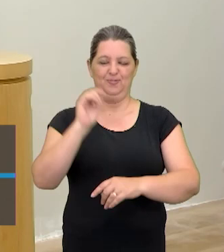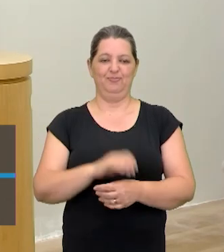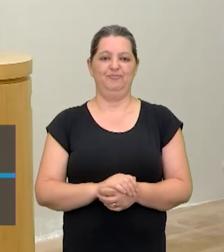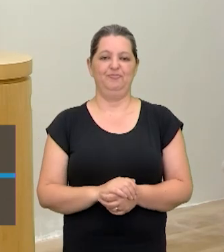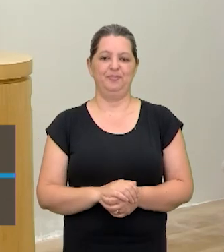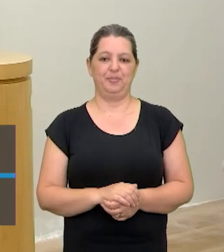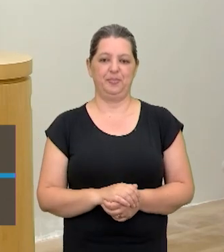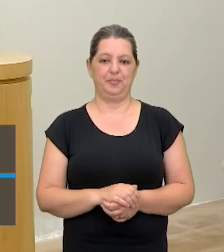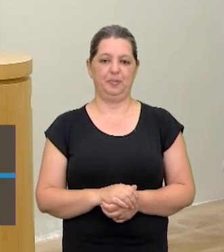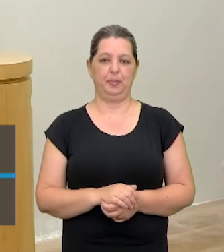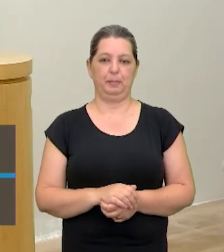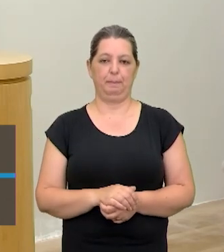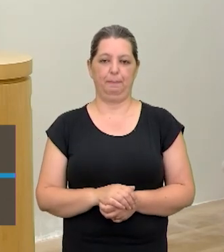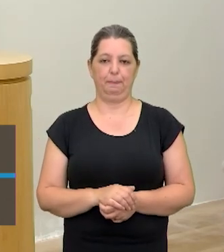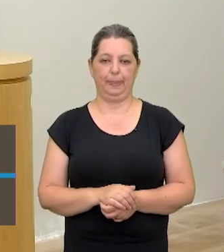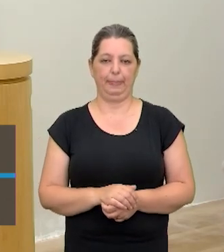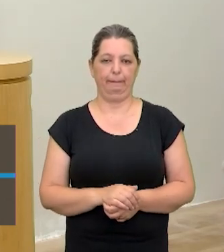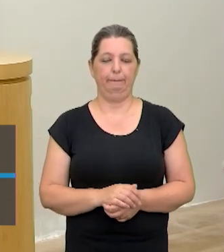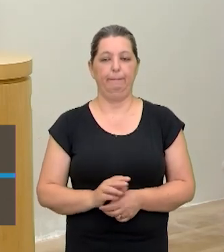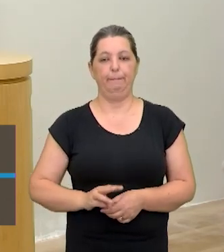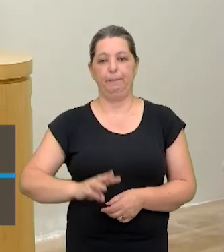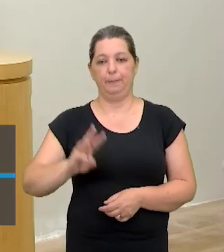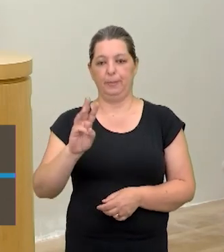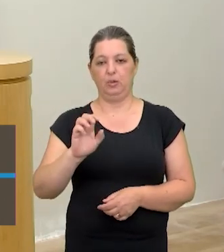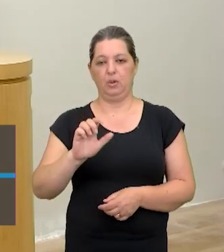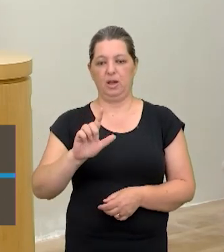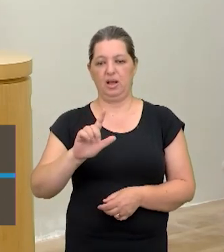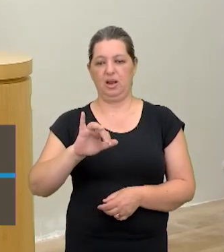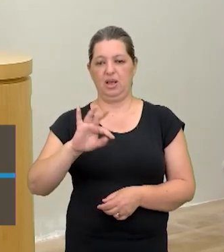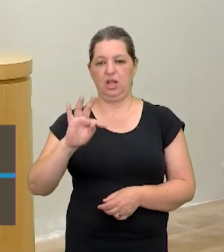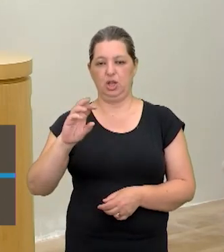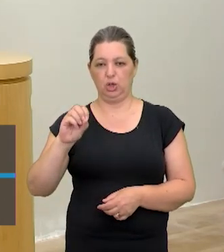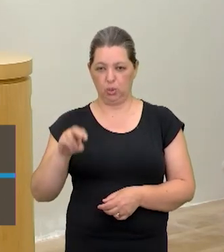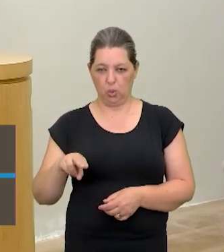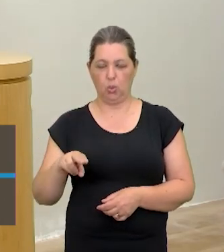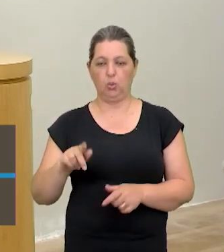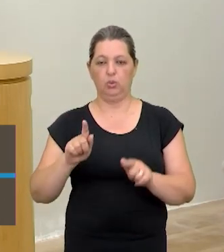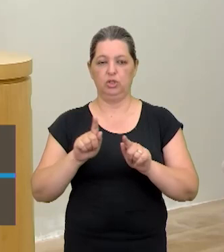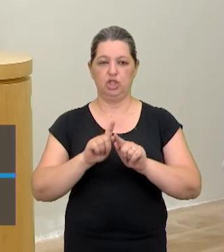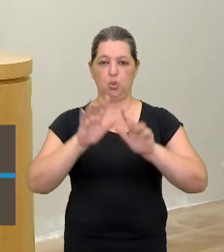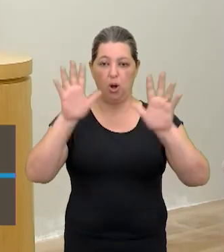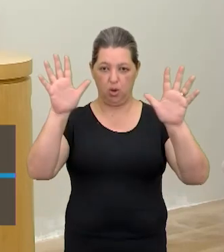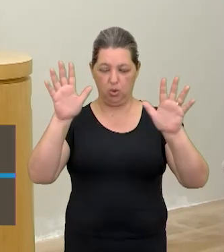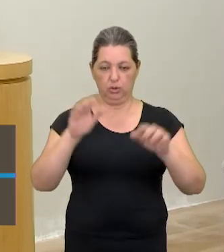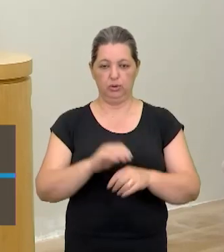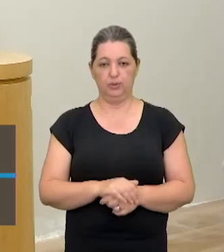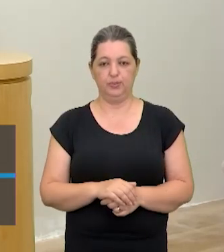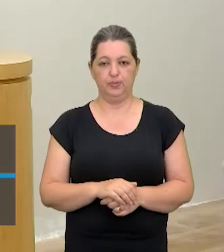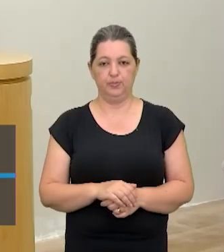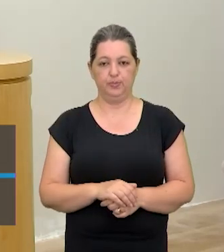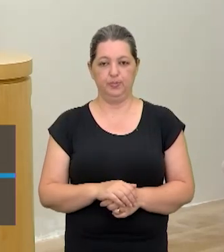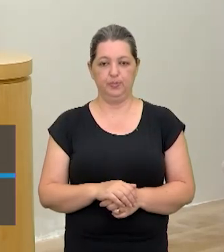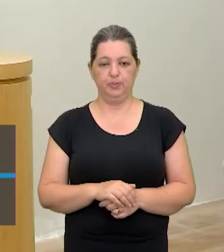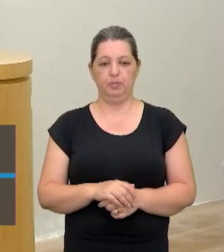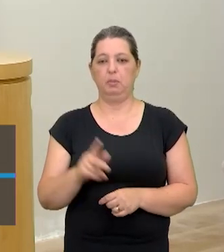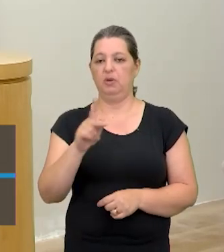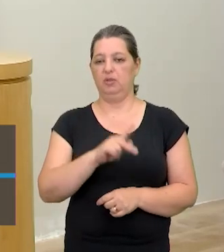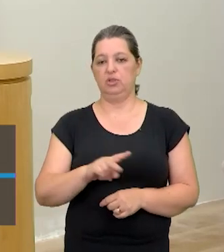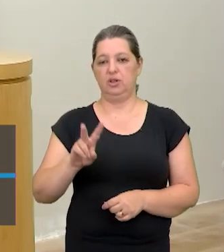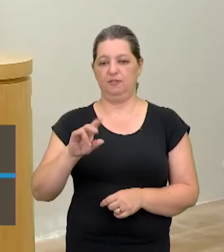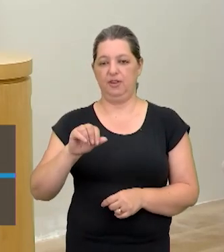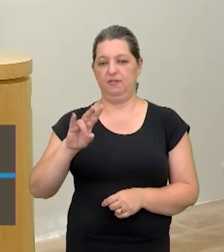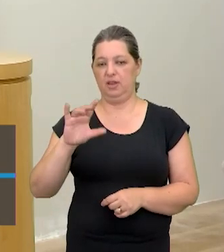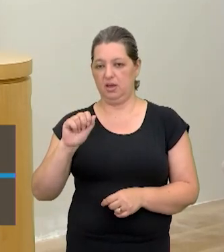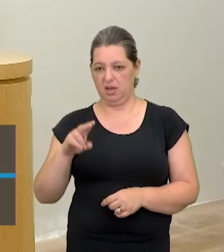aqui do Wellington, da cidade Sonco 2, de Guarulhos. Quem trouxe foi a professora Viviane.